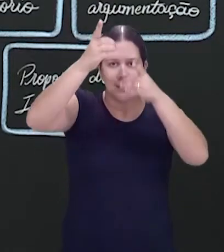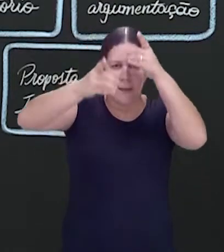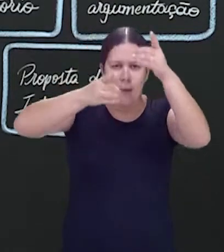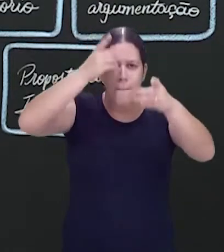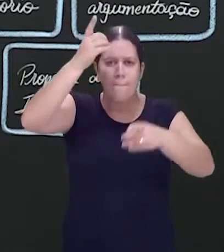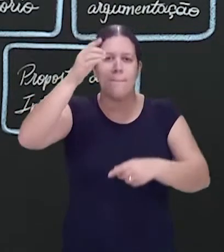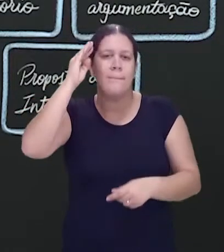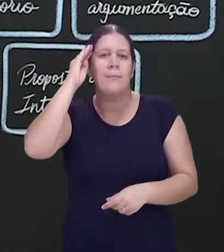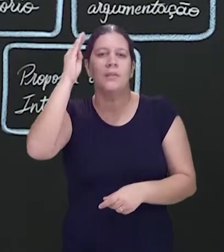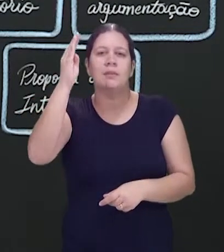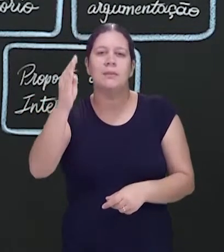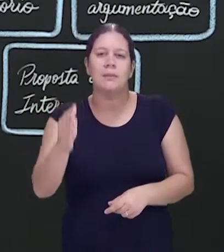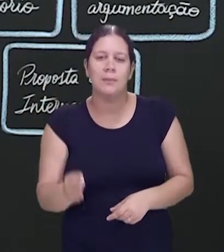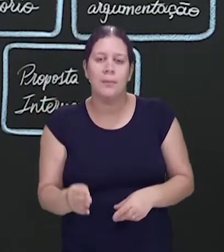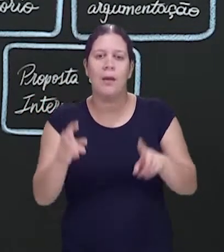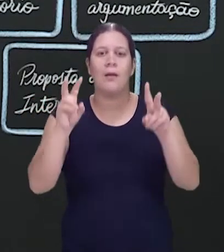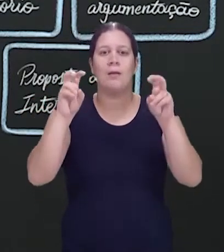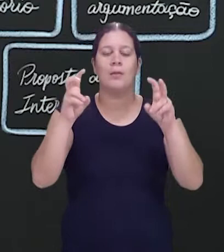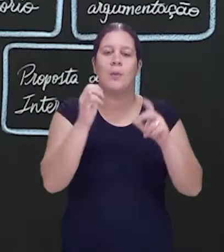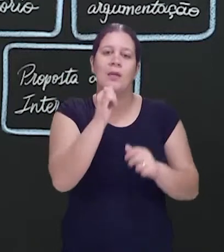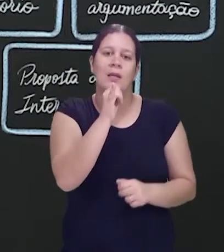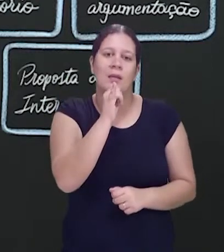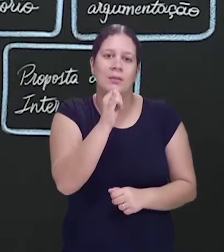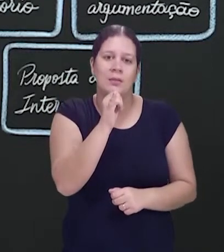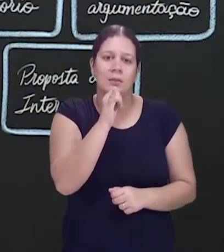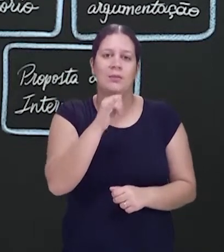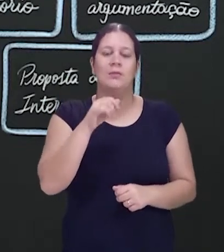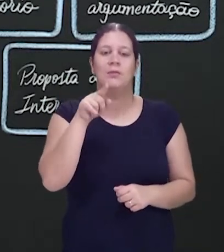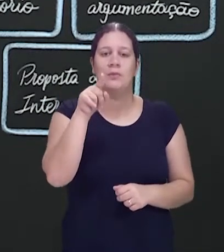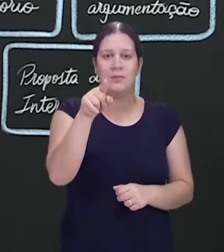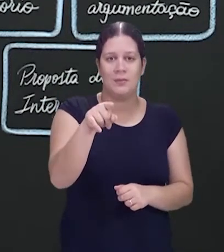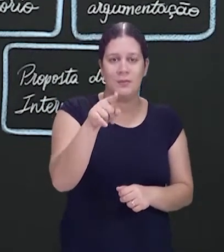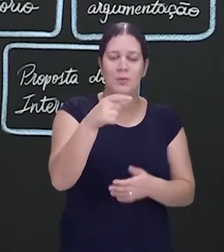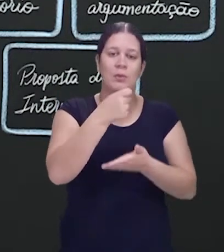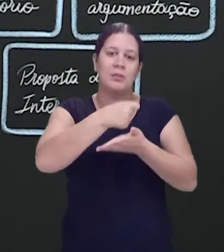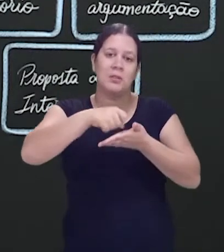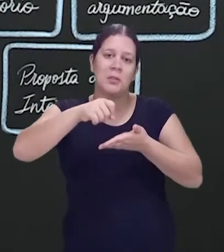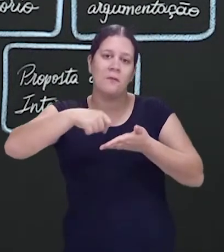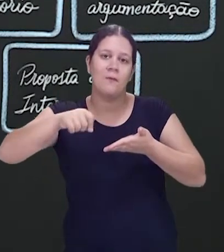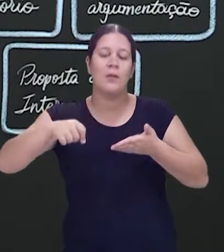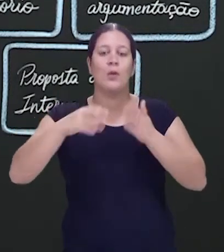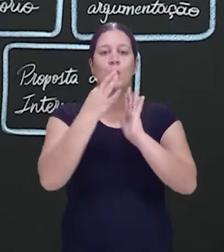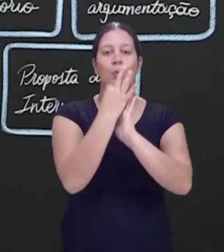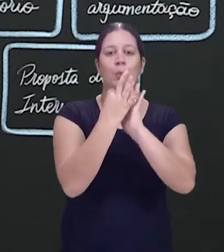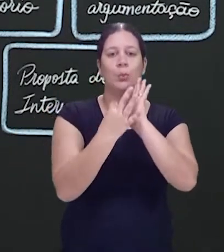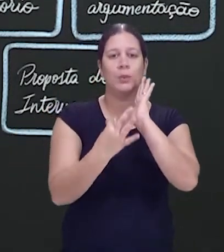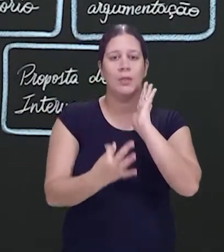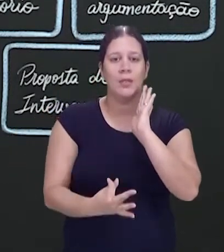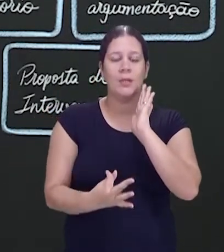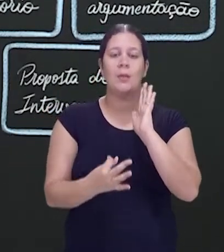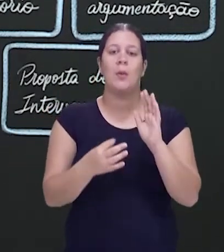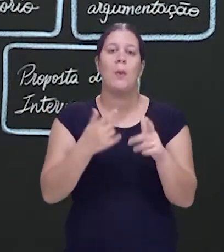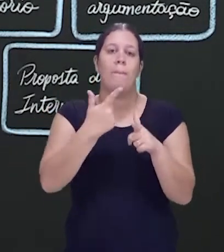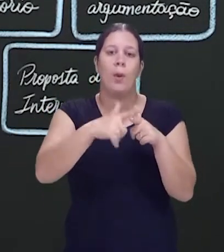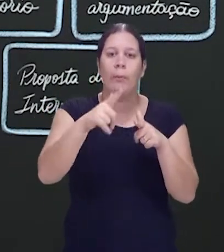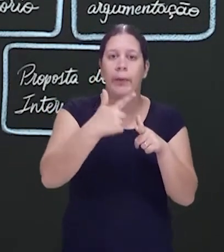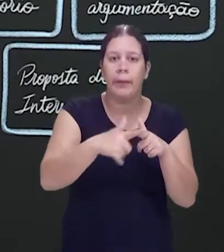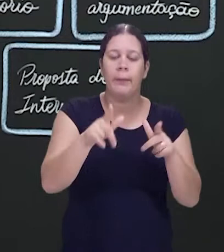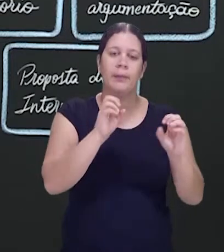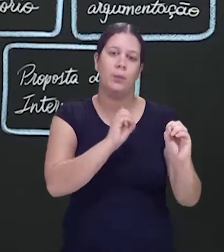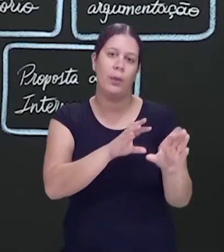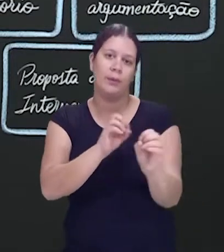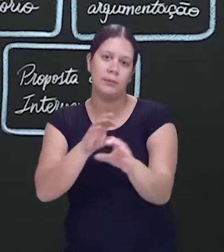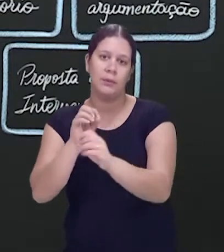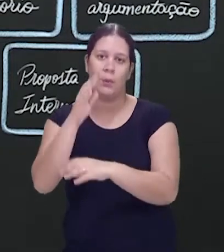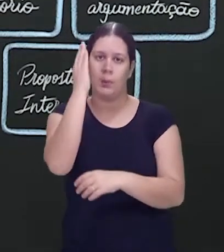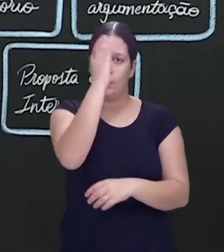opinião principal acerca de algum assunto. Como, por exemplo, imagine que você vai escrever um texto sobre os problemas da